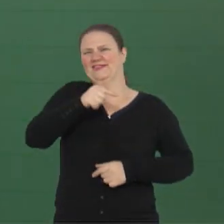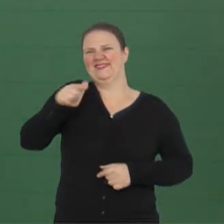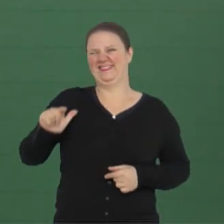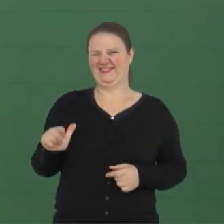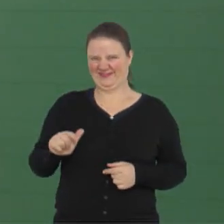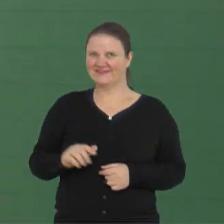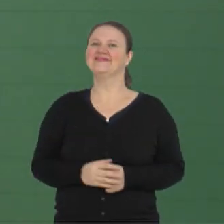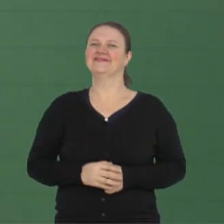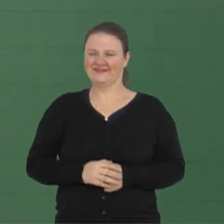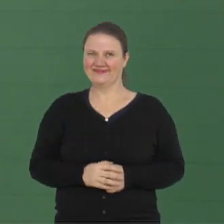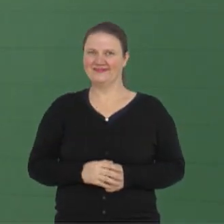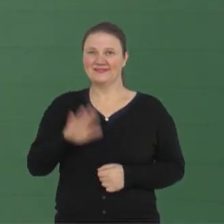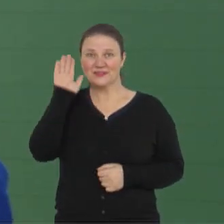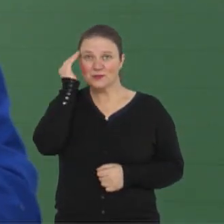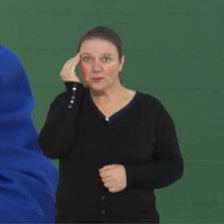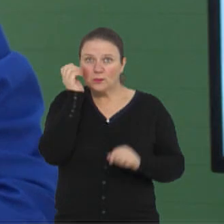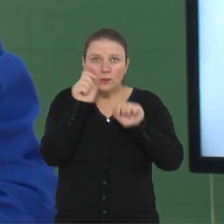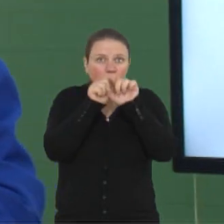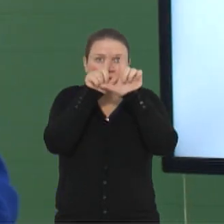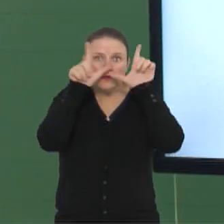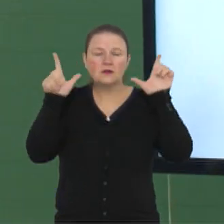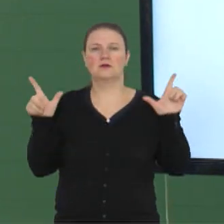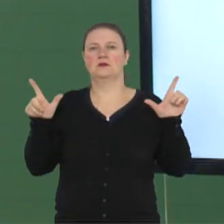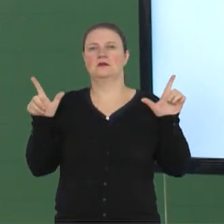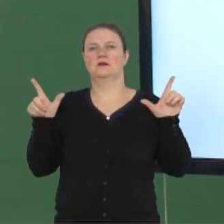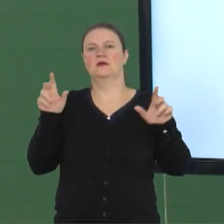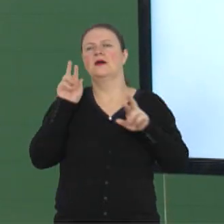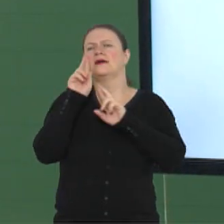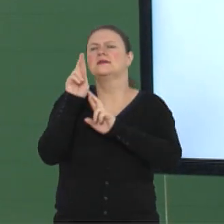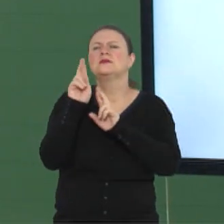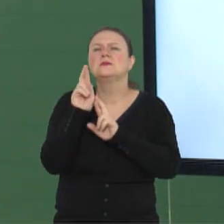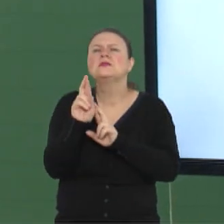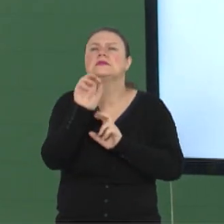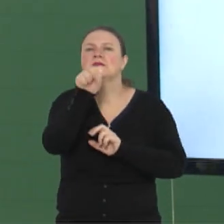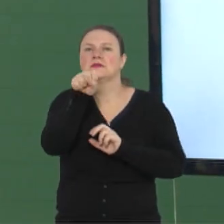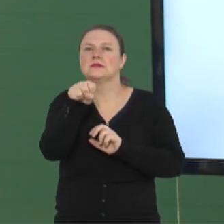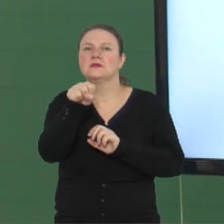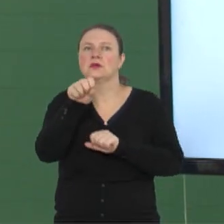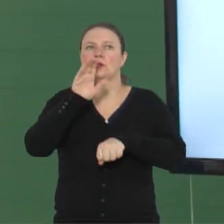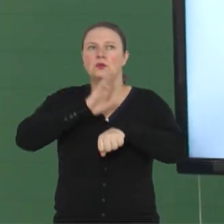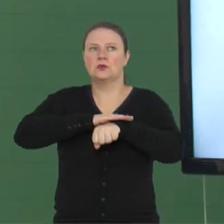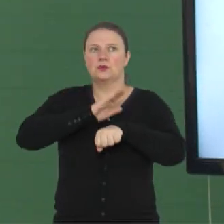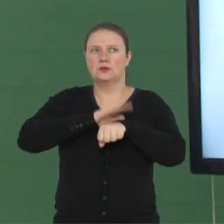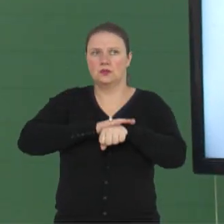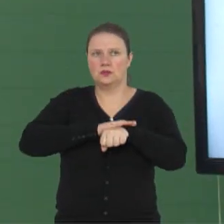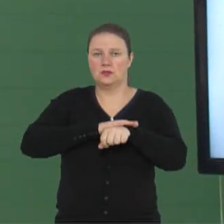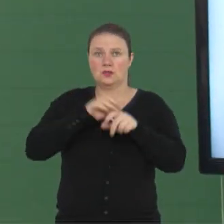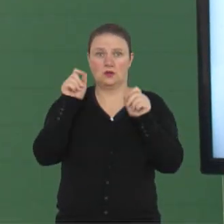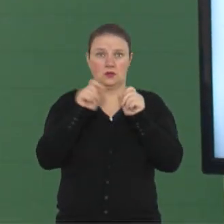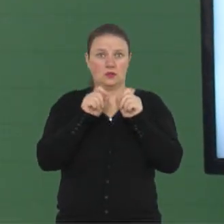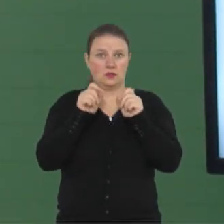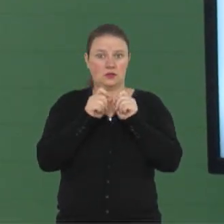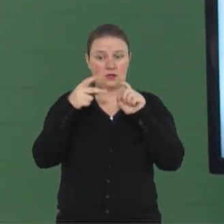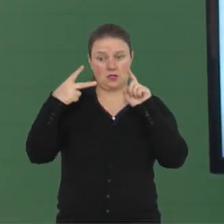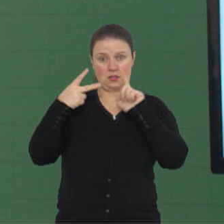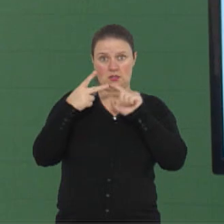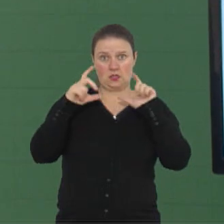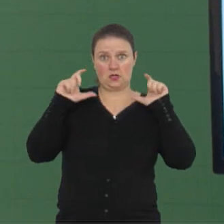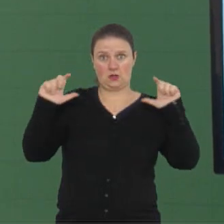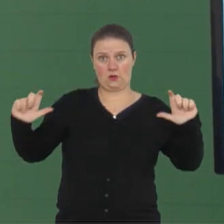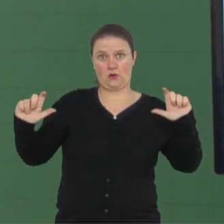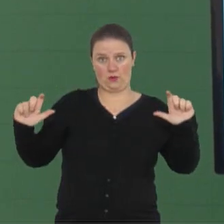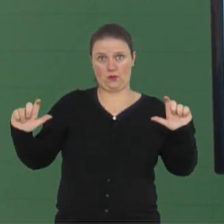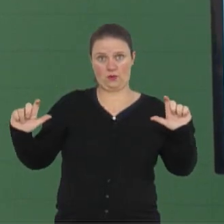Tudo bem? Entenderam essa expressão? Eu espero que sim. Eu vou dar mais um tempinho para que você faça a